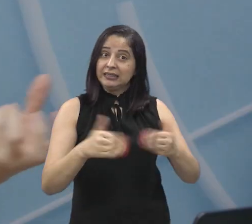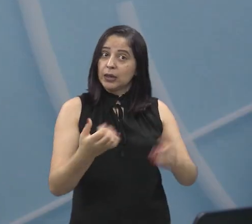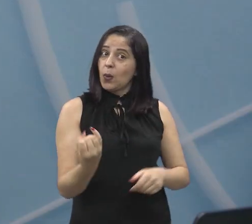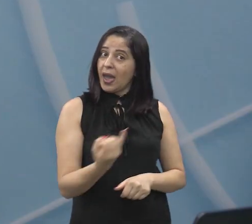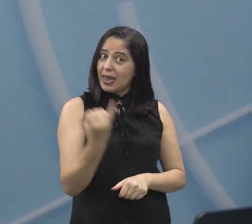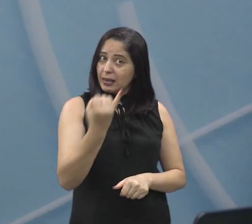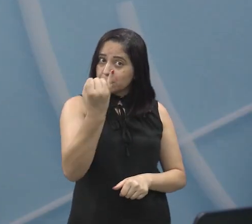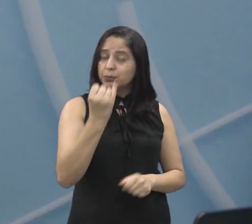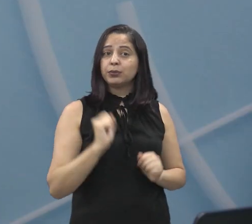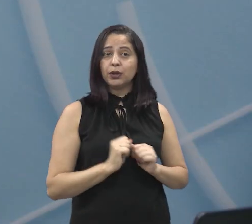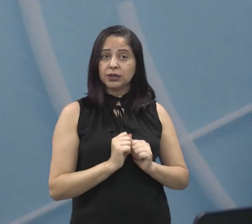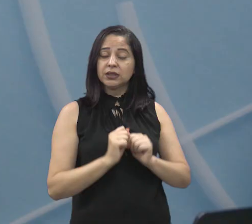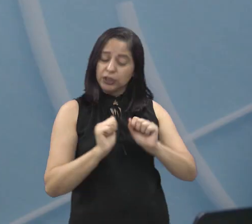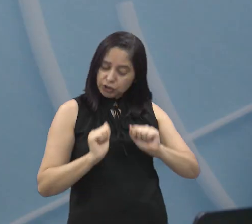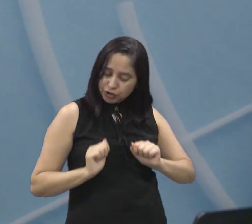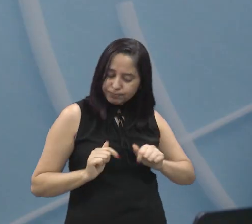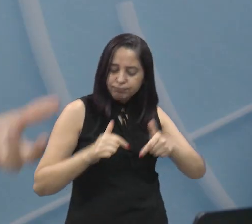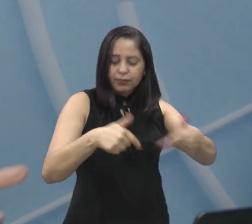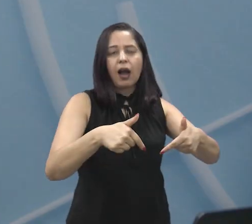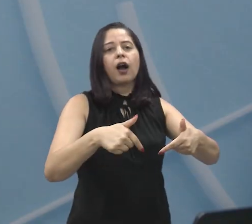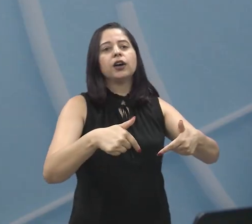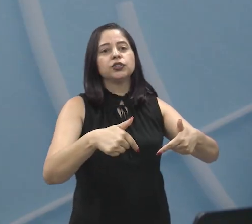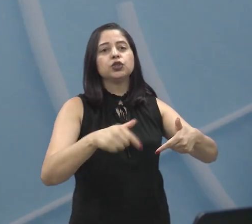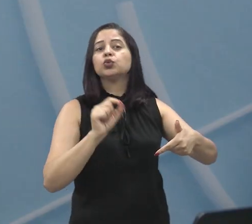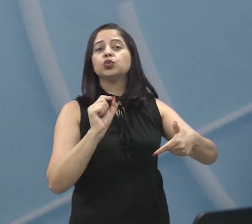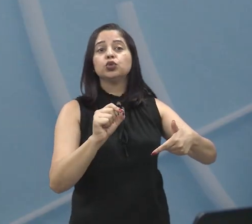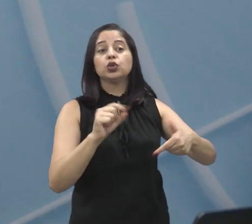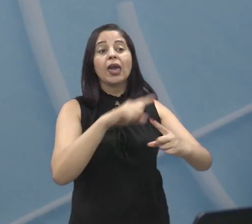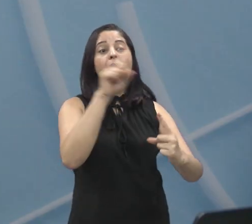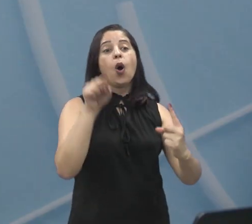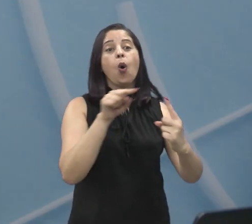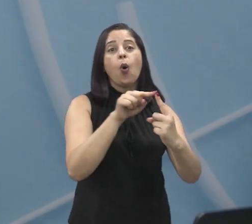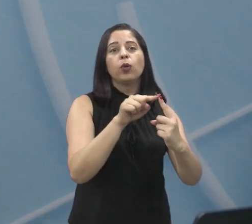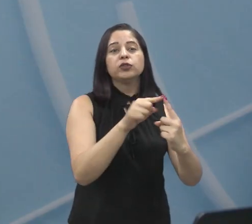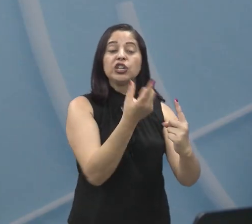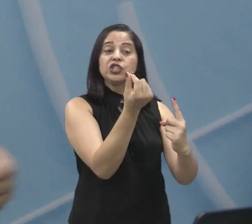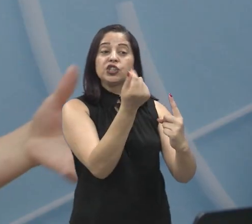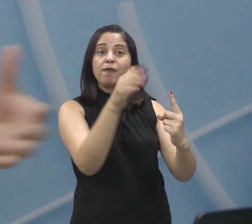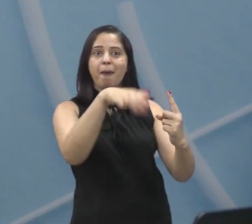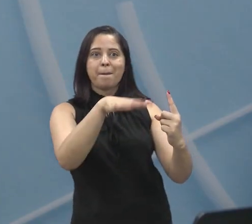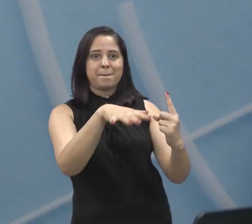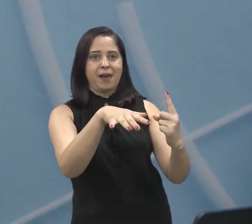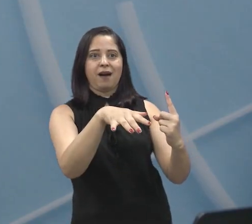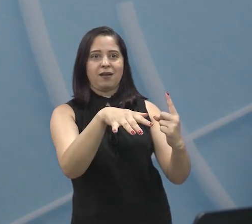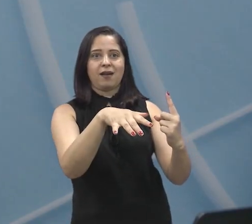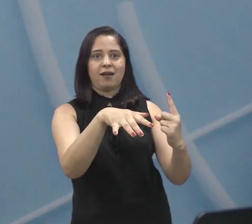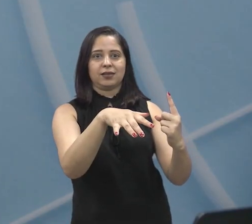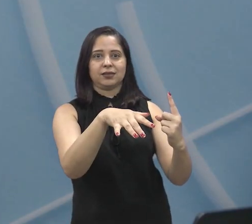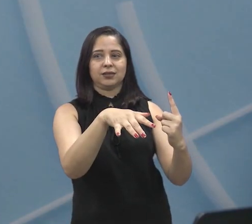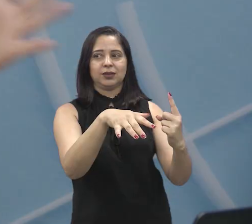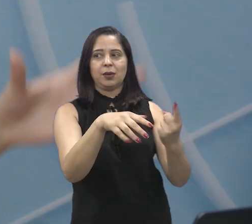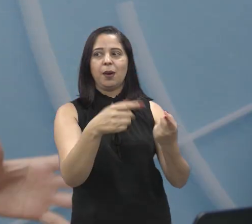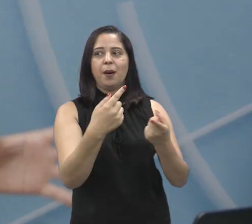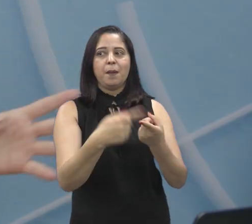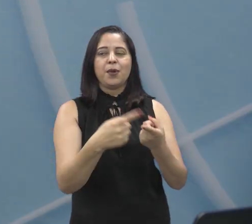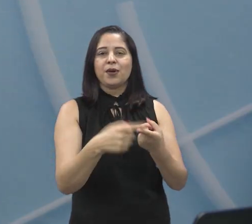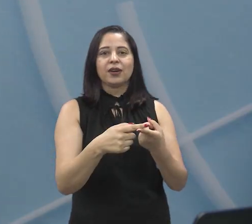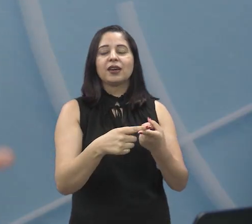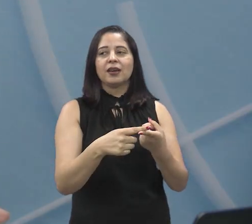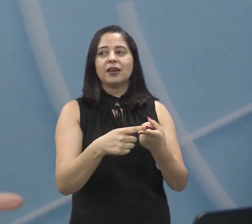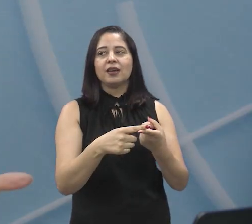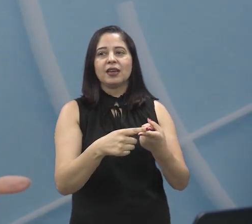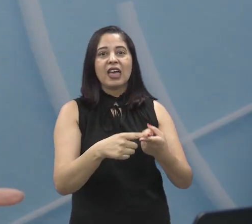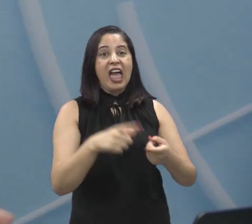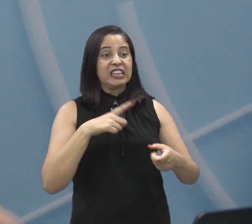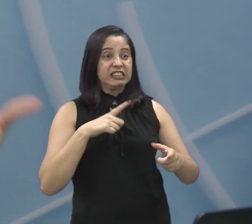todo um trabalho, né, políticas públicas para democratizar esse acesso, principalmente da população local, né? Eu falo, os brasileiros, tem